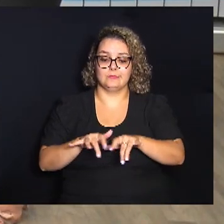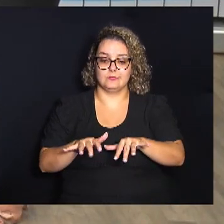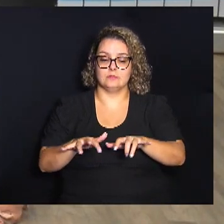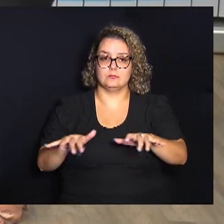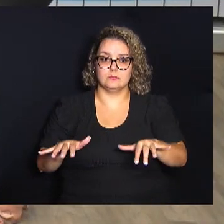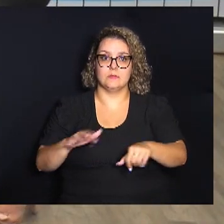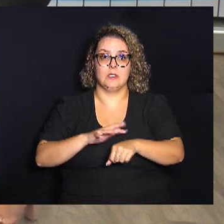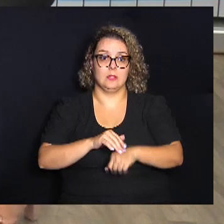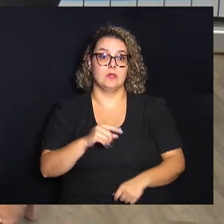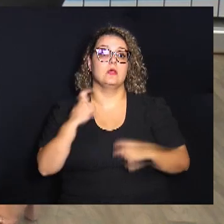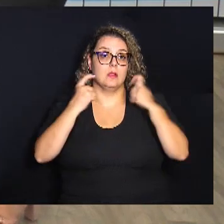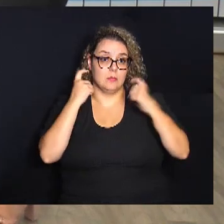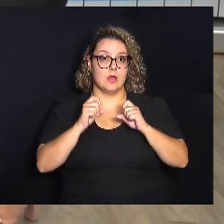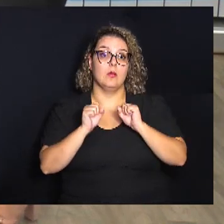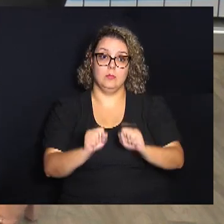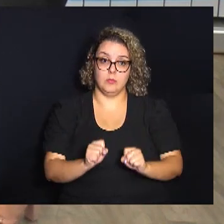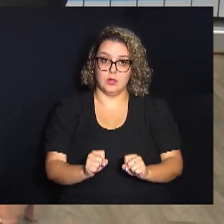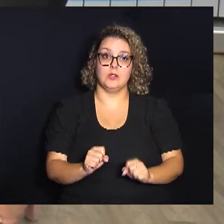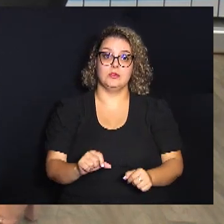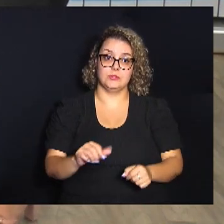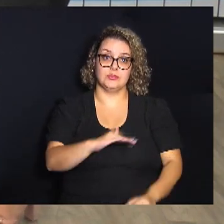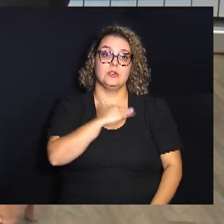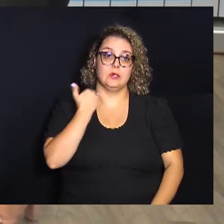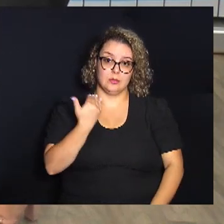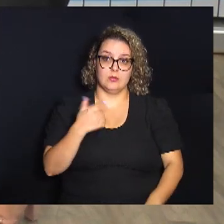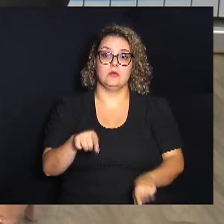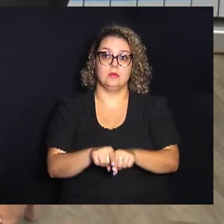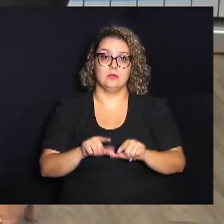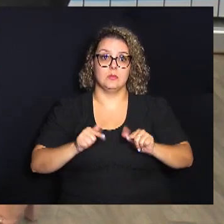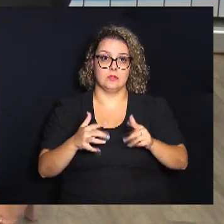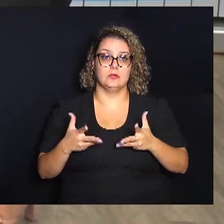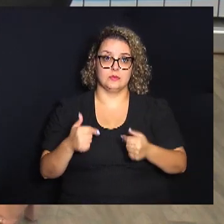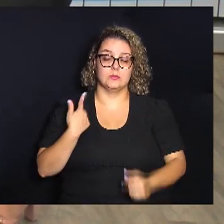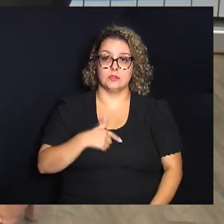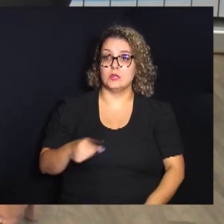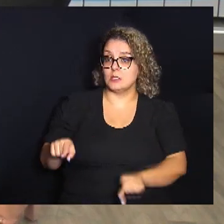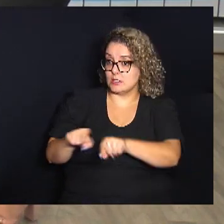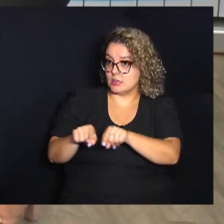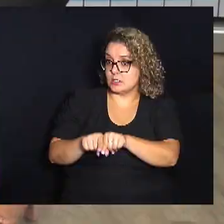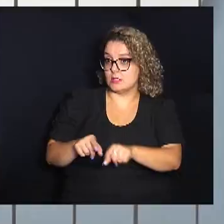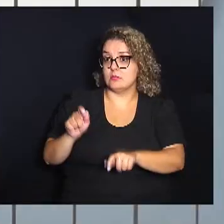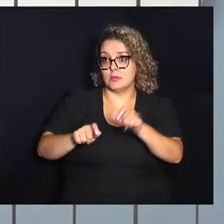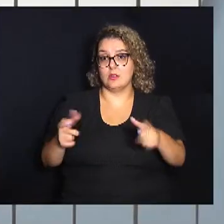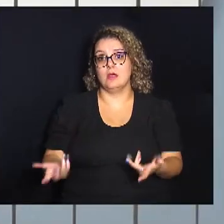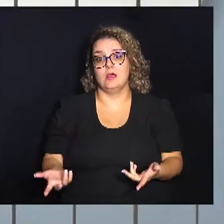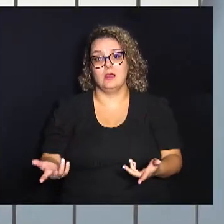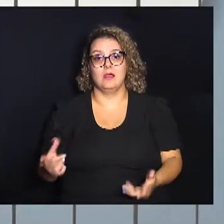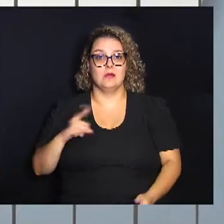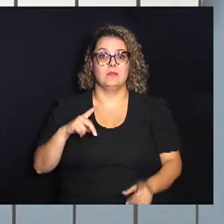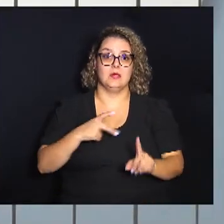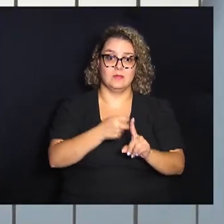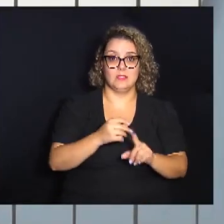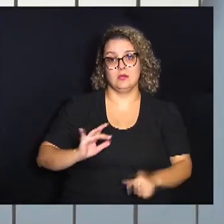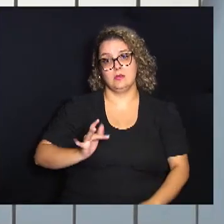muito preocupante porque pode levar à morte, então uma luta de todos nós. E tem a questão também que as pessoas falam, mas vai ter a vacina da